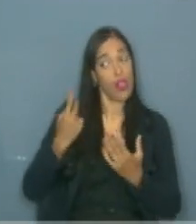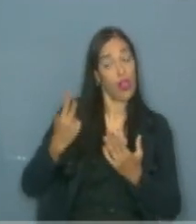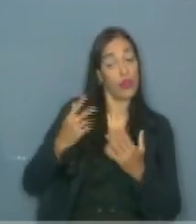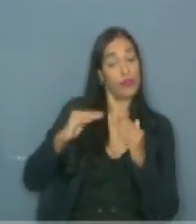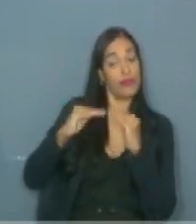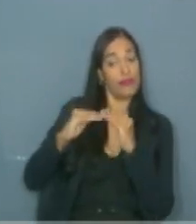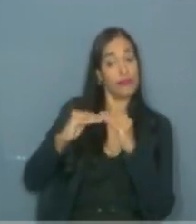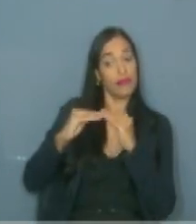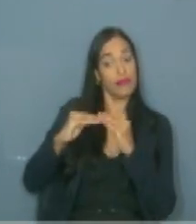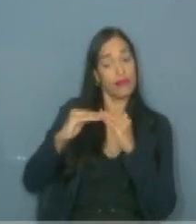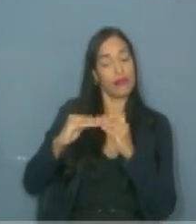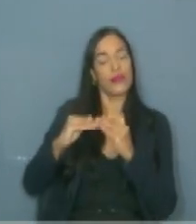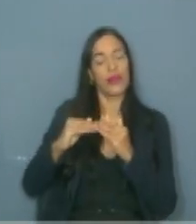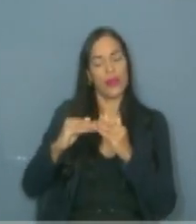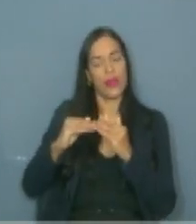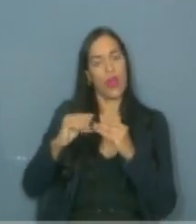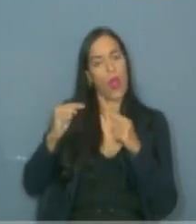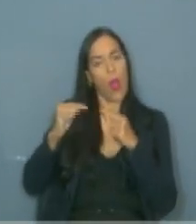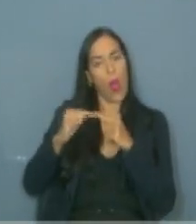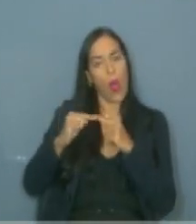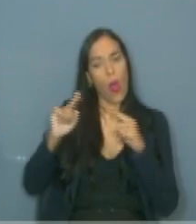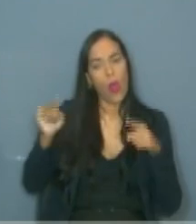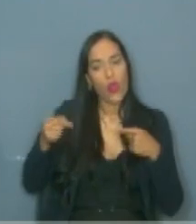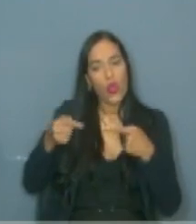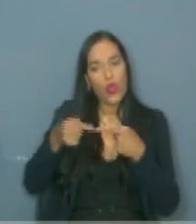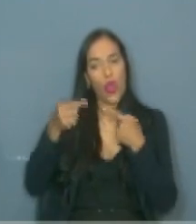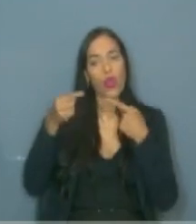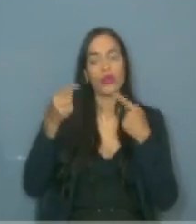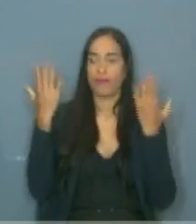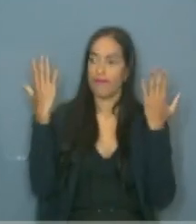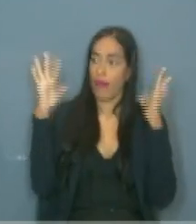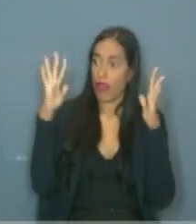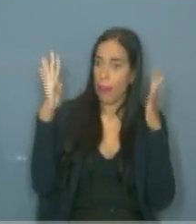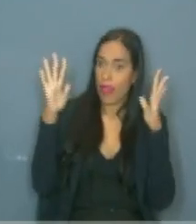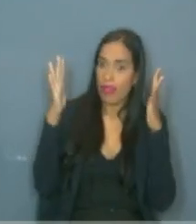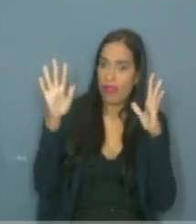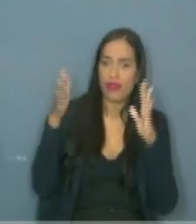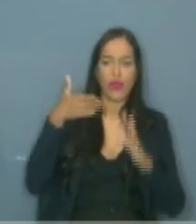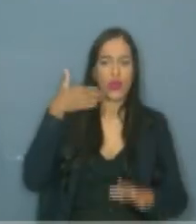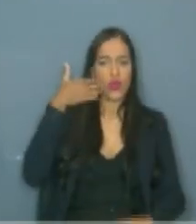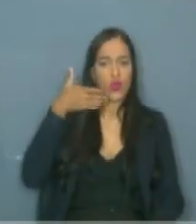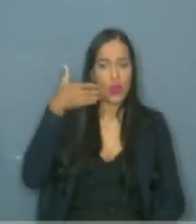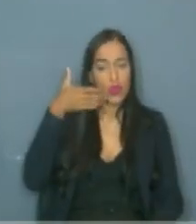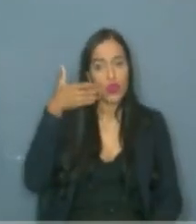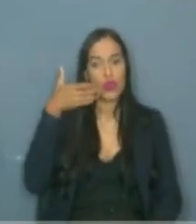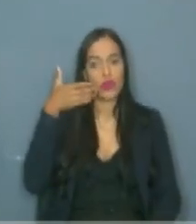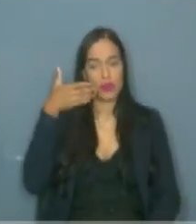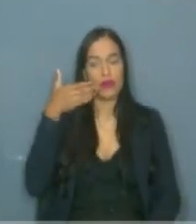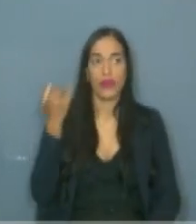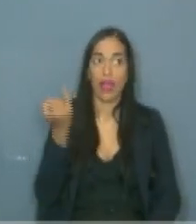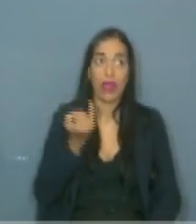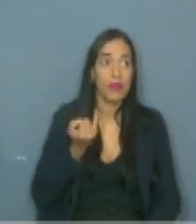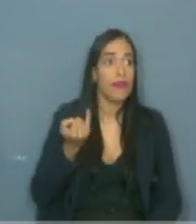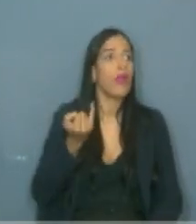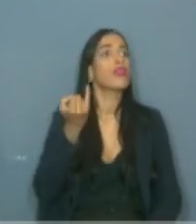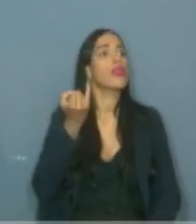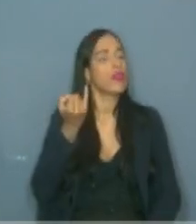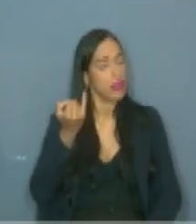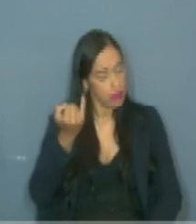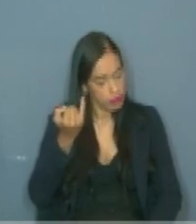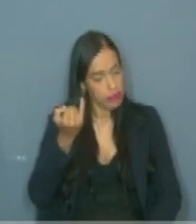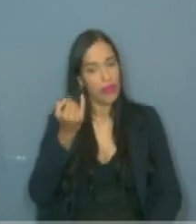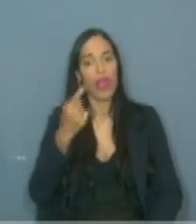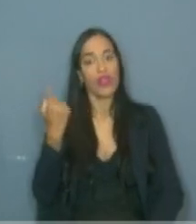converge, concordo e parabenizo Vossa Excelência pelo debate. É importante lembrar também das